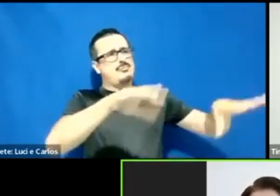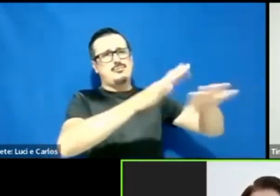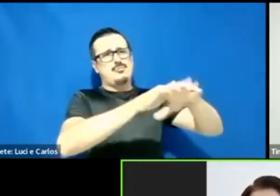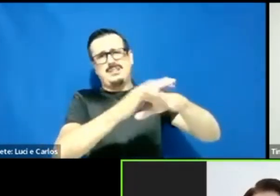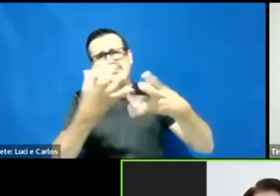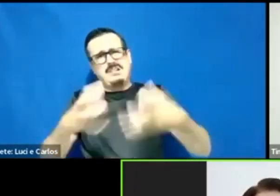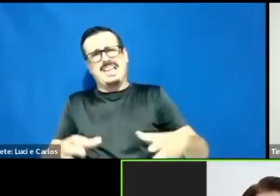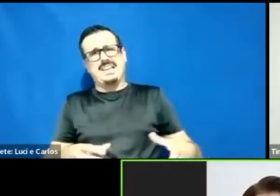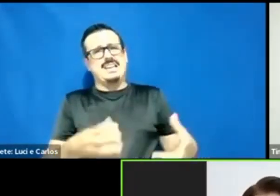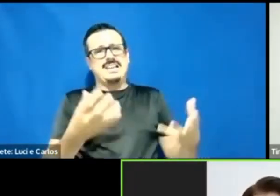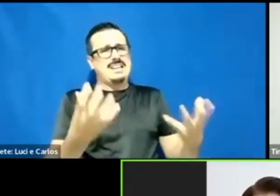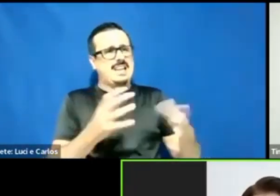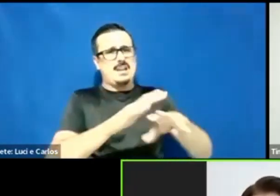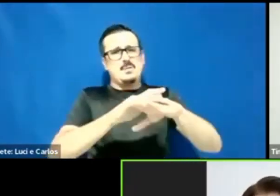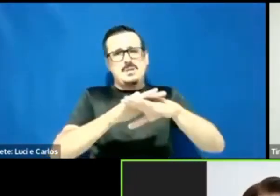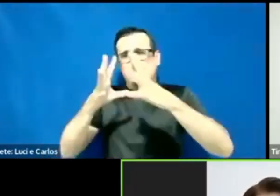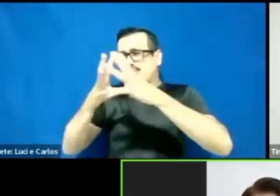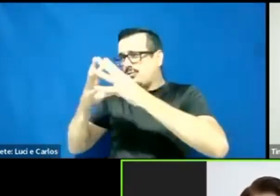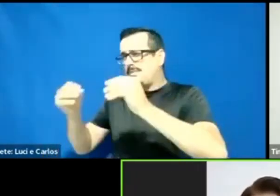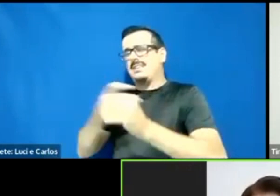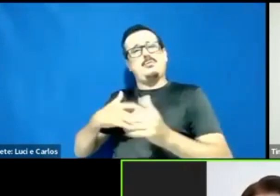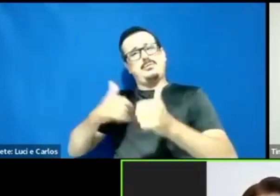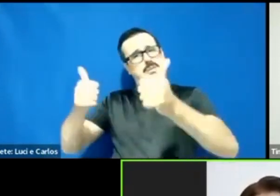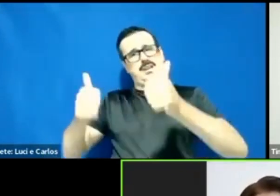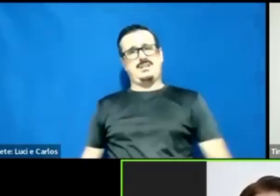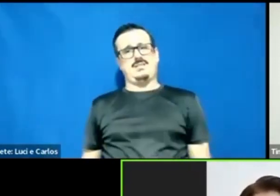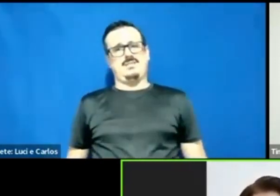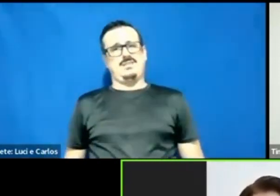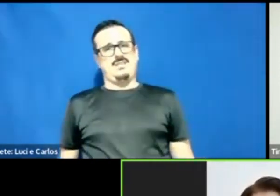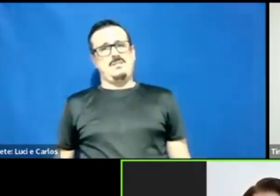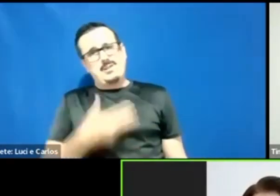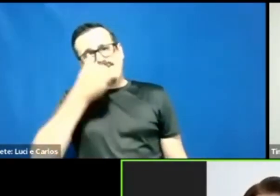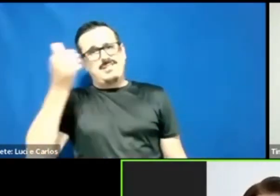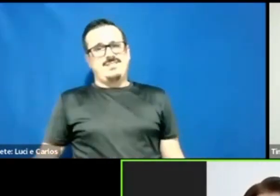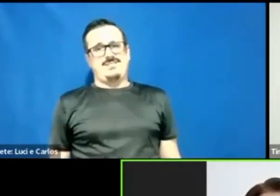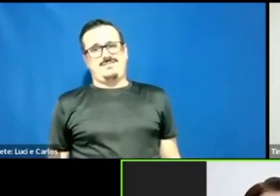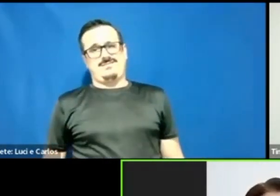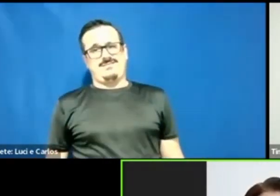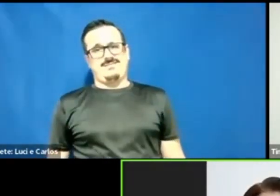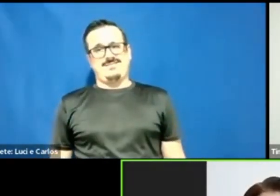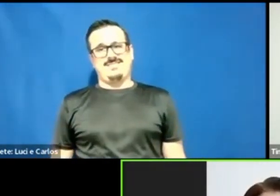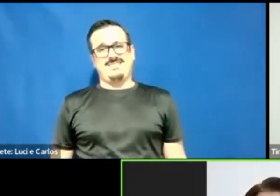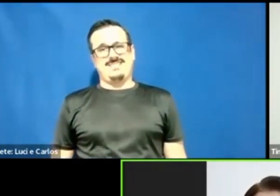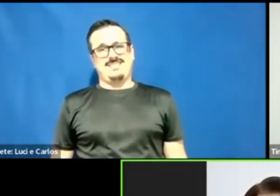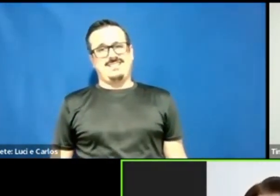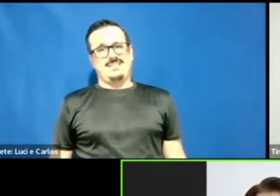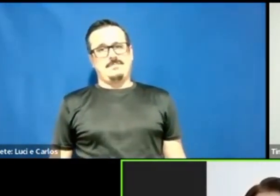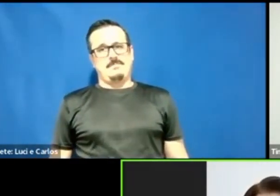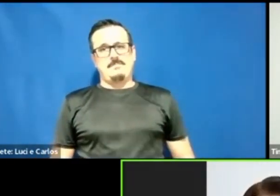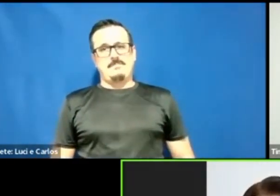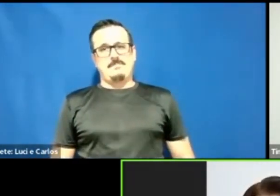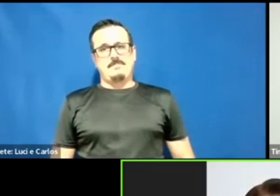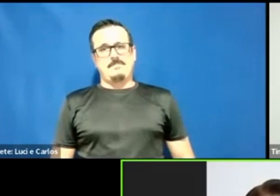conta bancária, nem uma casa perfeita, bem decorada, mas a saúde, porque assim, não adianta